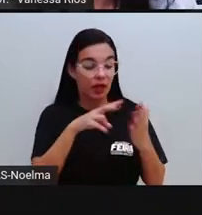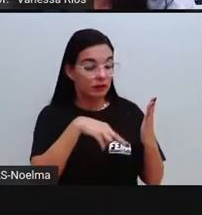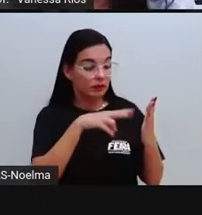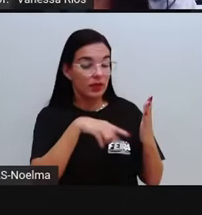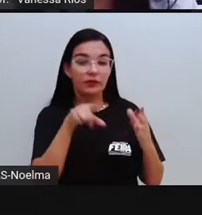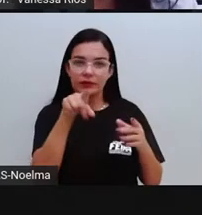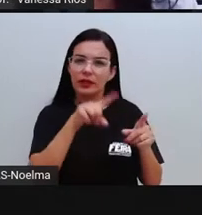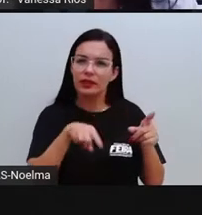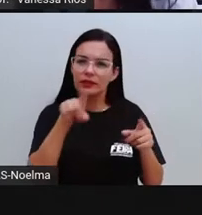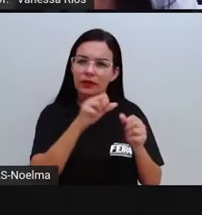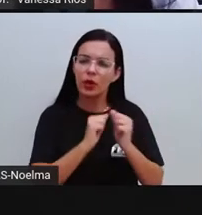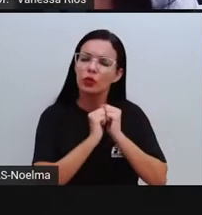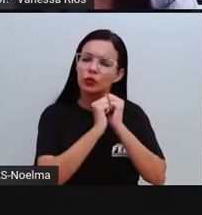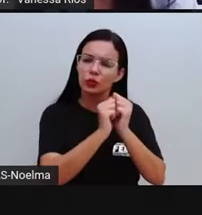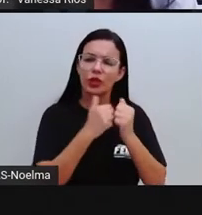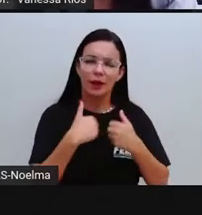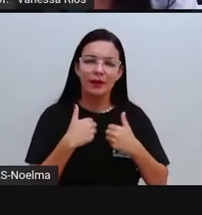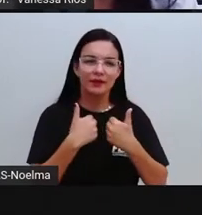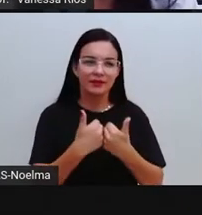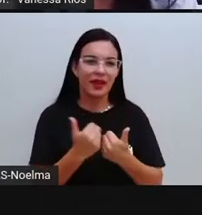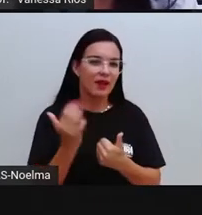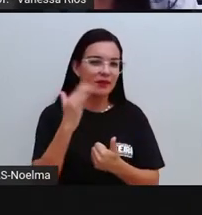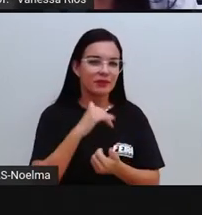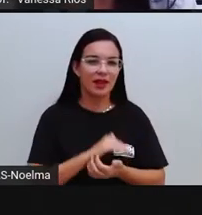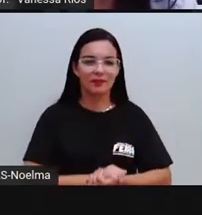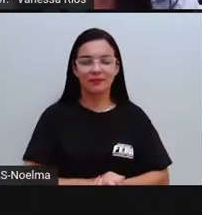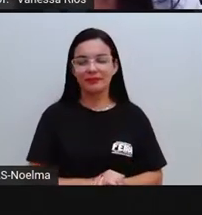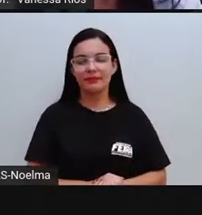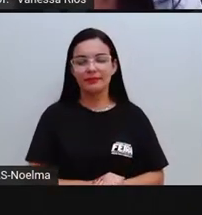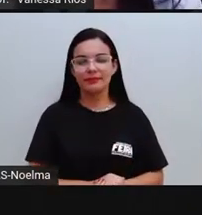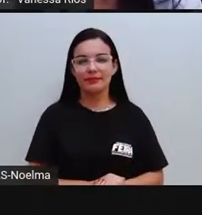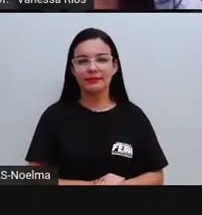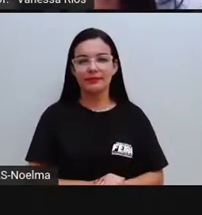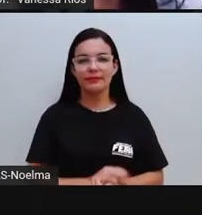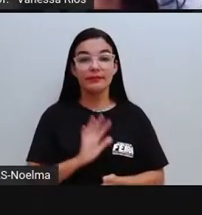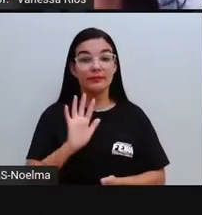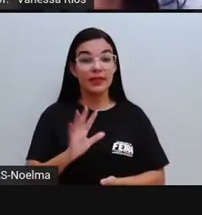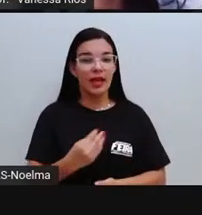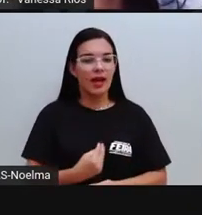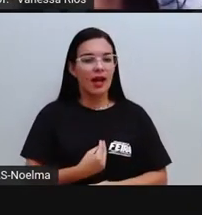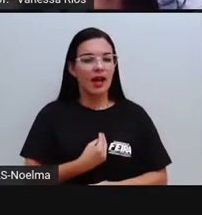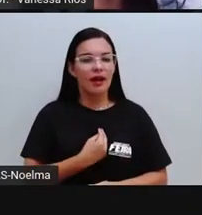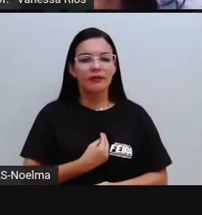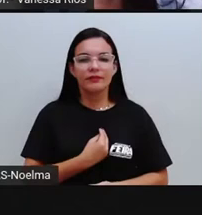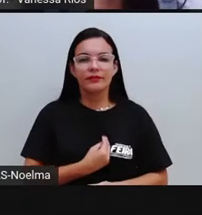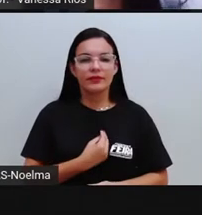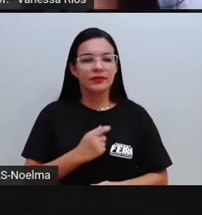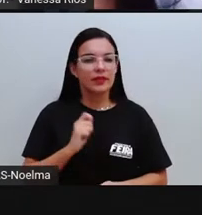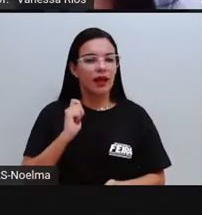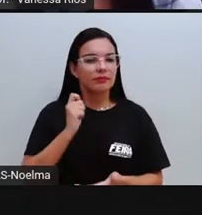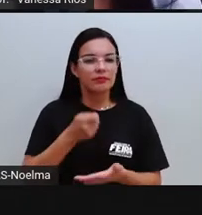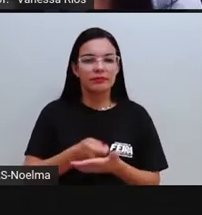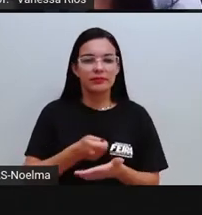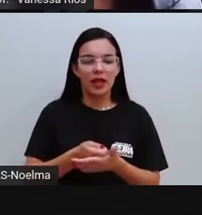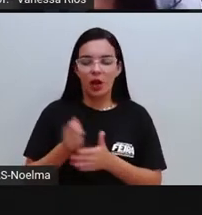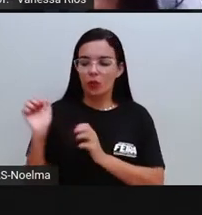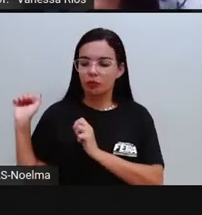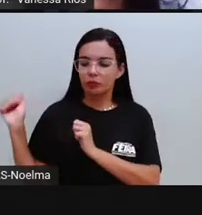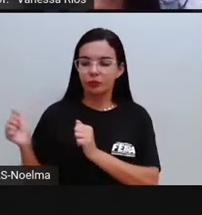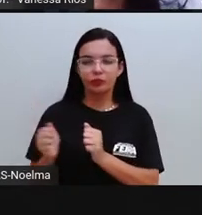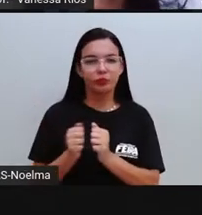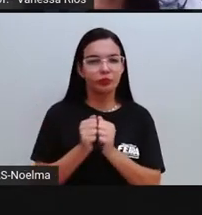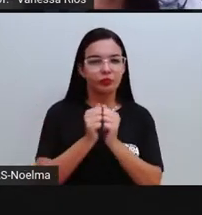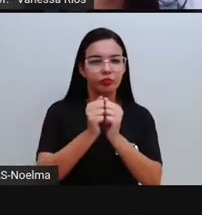você também vai lendo junto comigo. Então, vamos lá? A vida é o dever que nós trouxemos para fazer